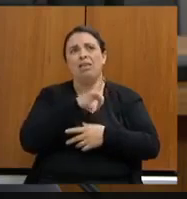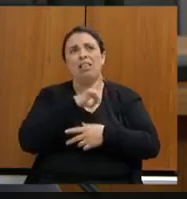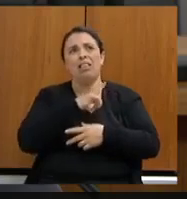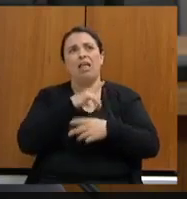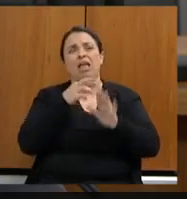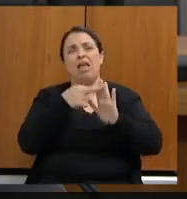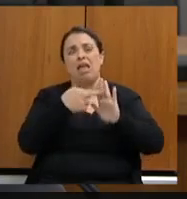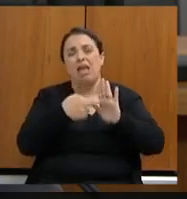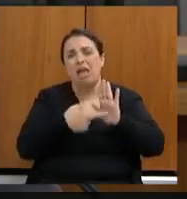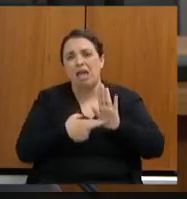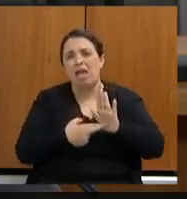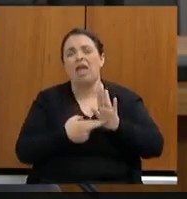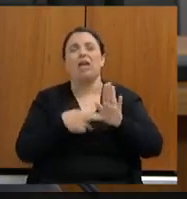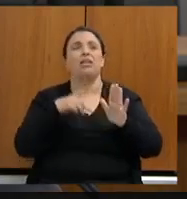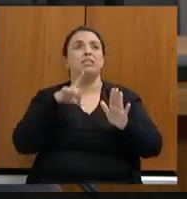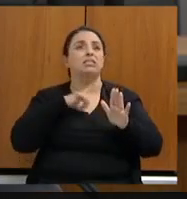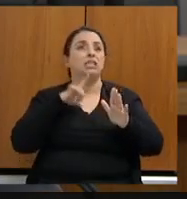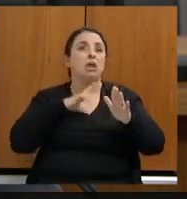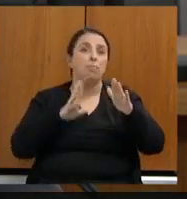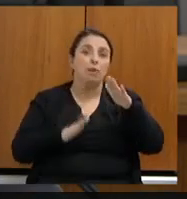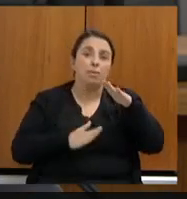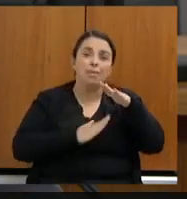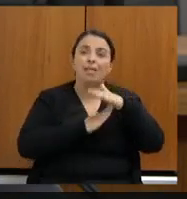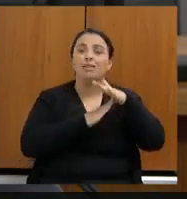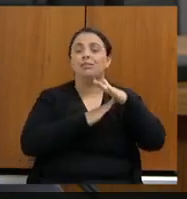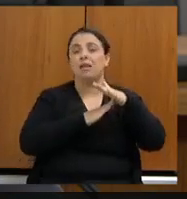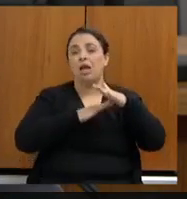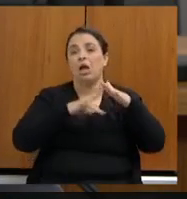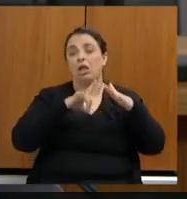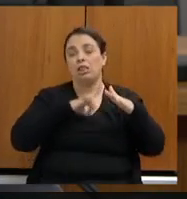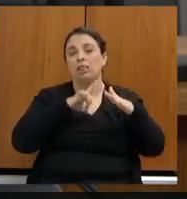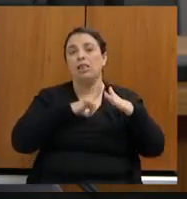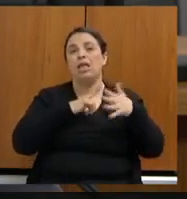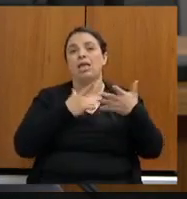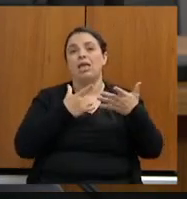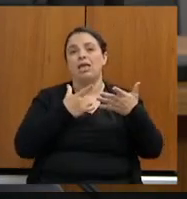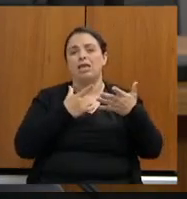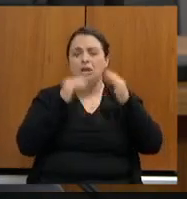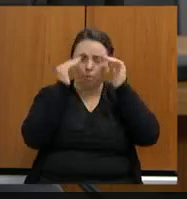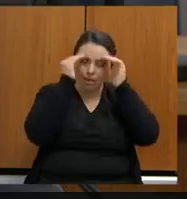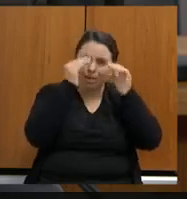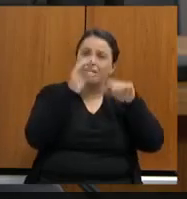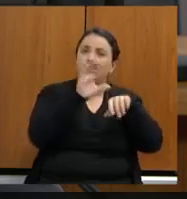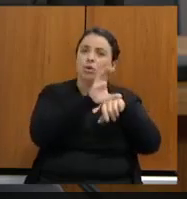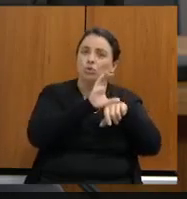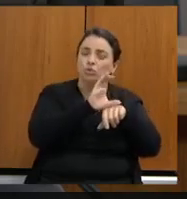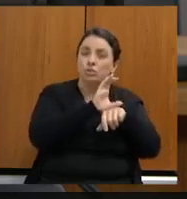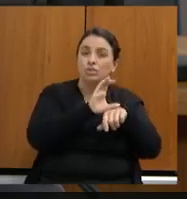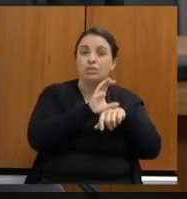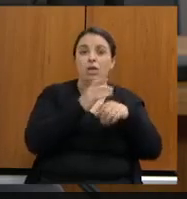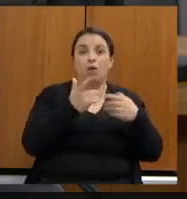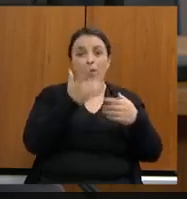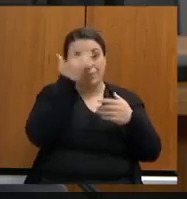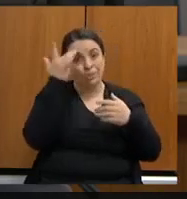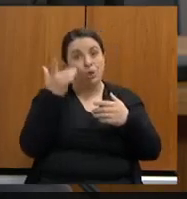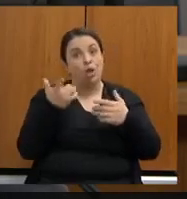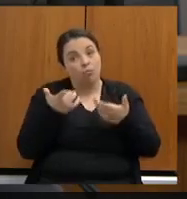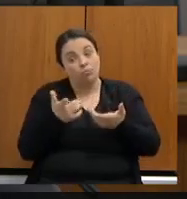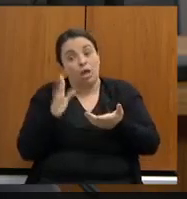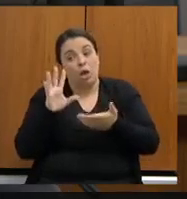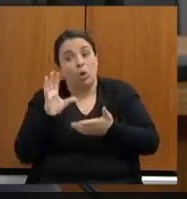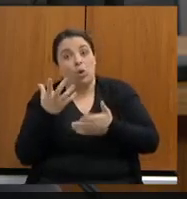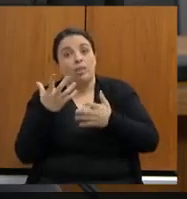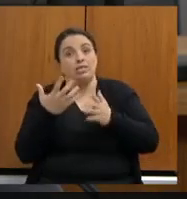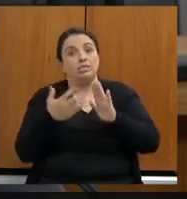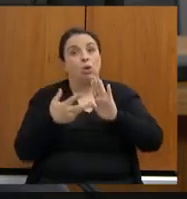tem uma limitação e é condicional para aquele que cometeu o crime da